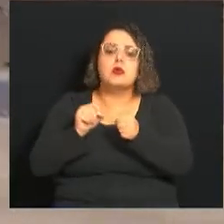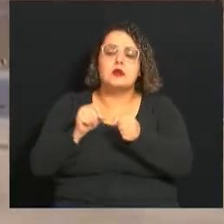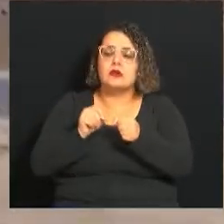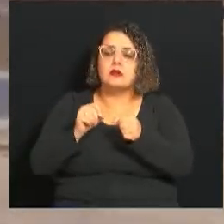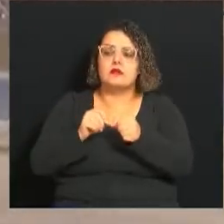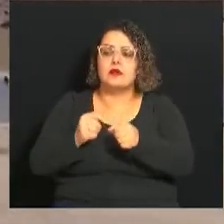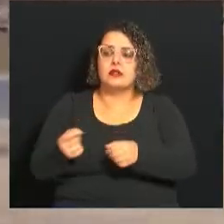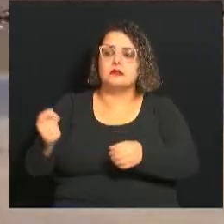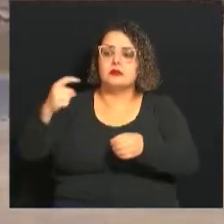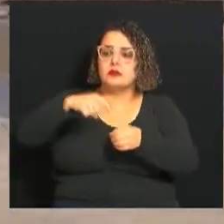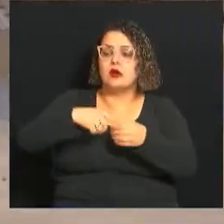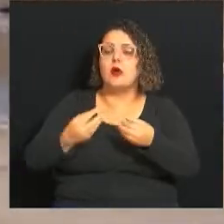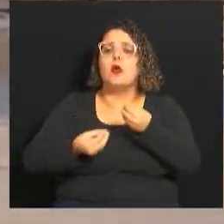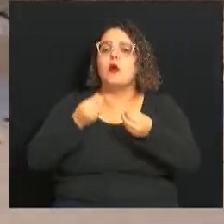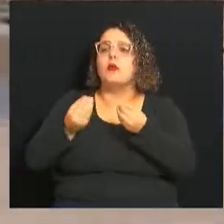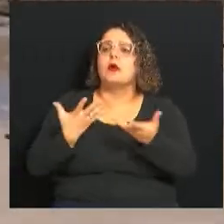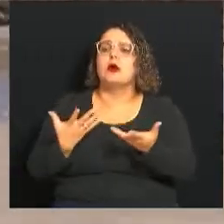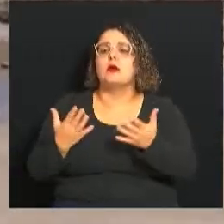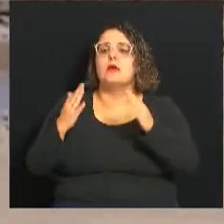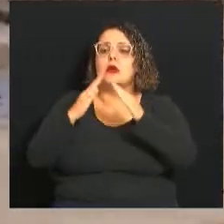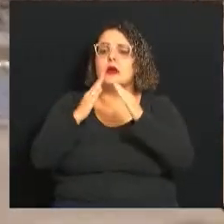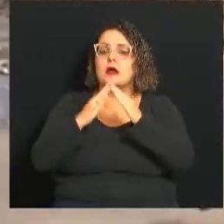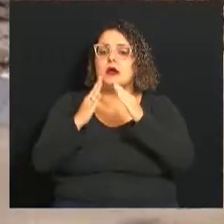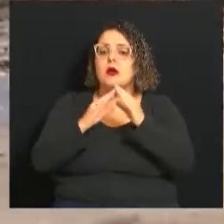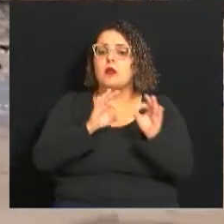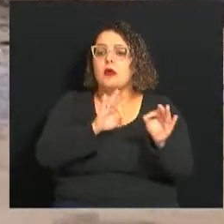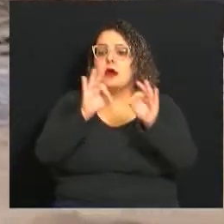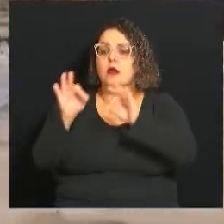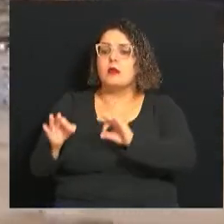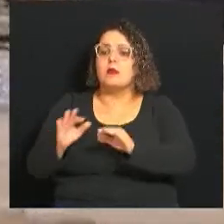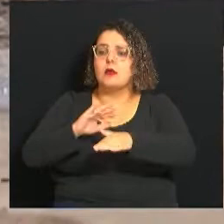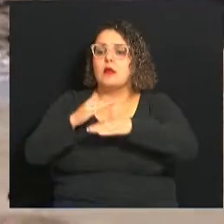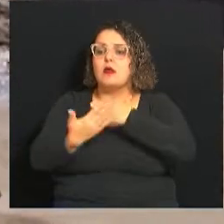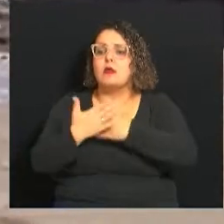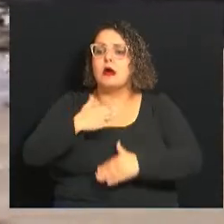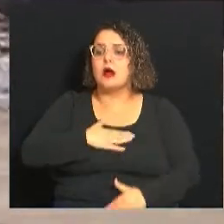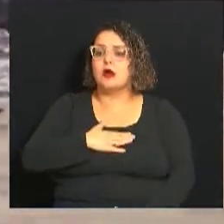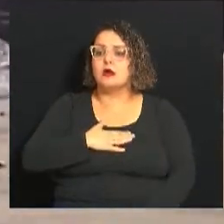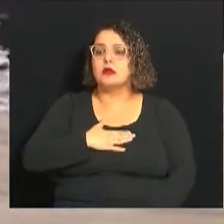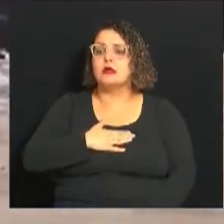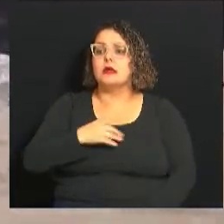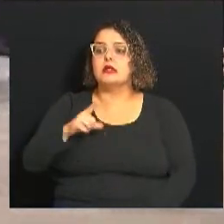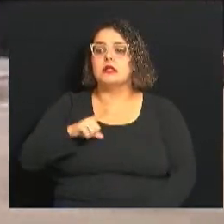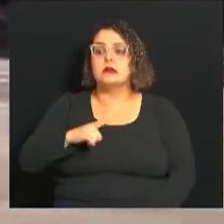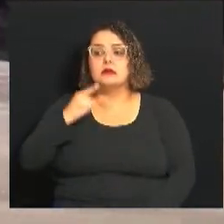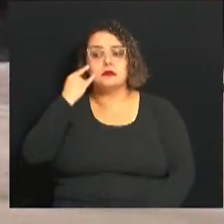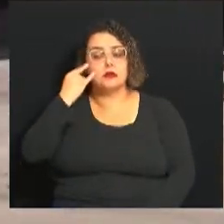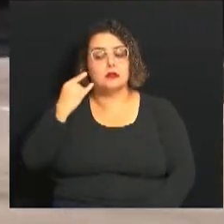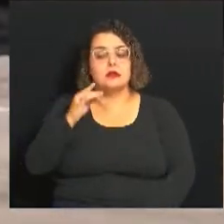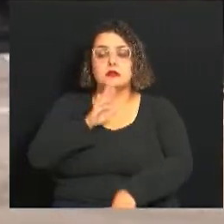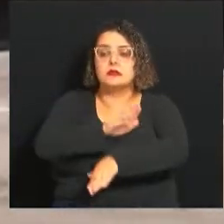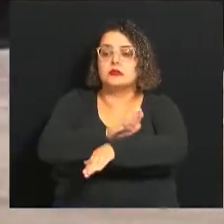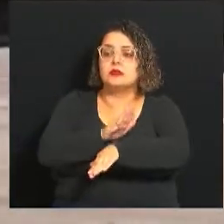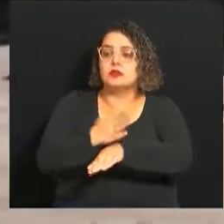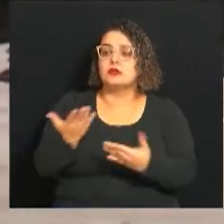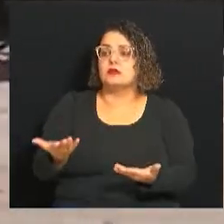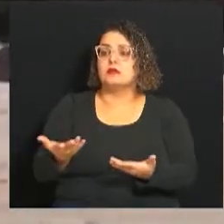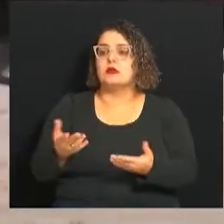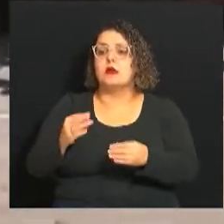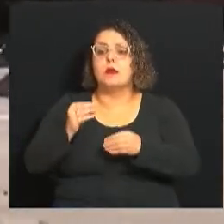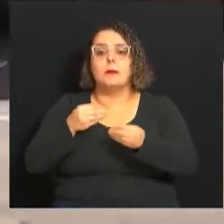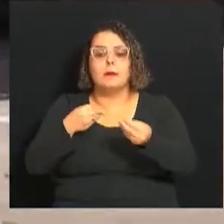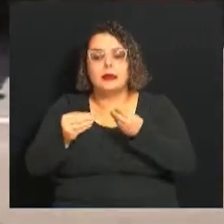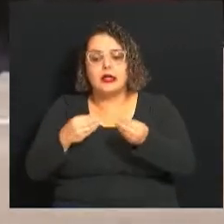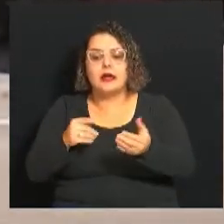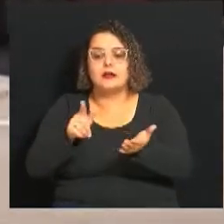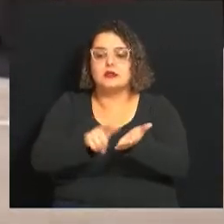material? Como que funciona isso? O pessoal que está em casa, acompanhando o Meu Bairro na TV e tem interesse em colaborar, não é? Que é plástico, papel,